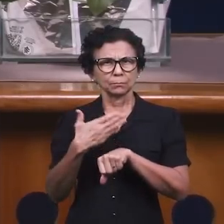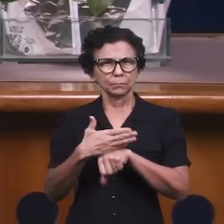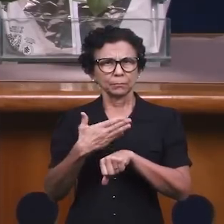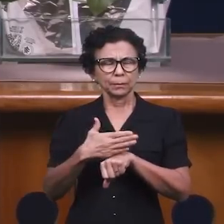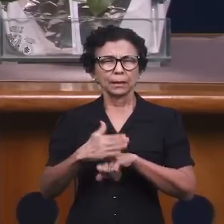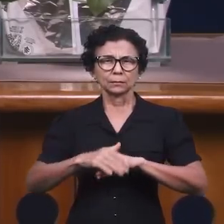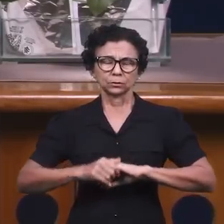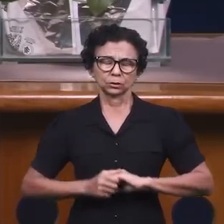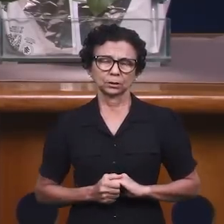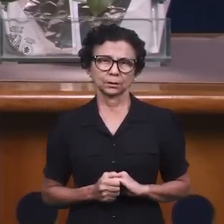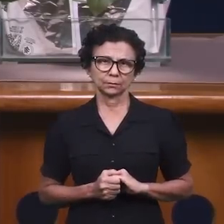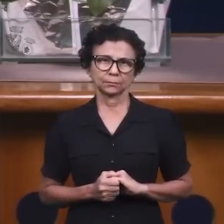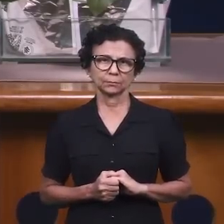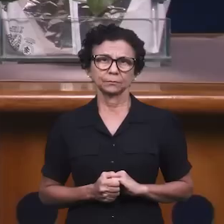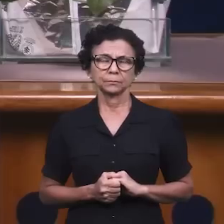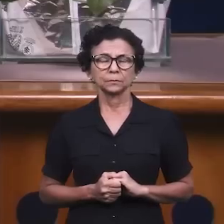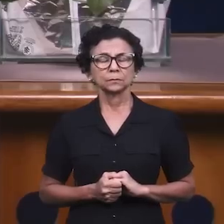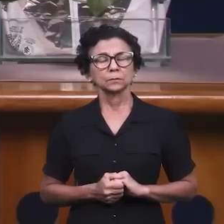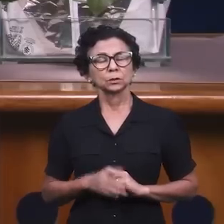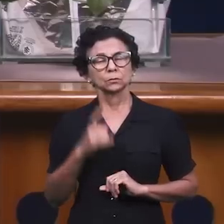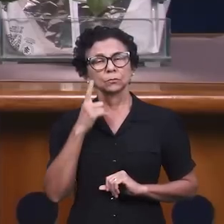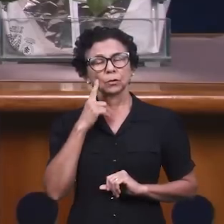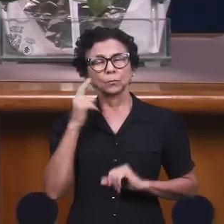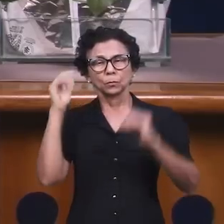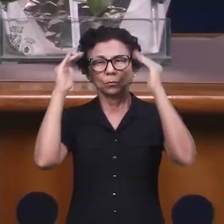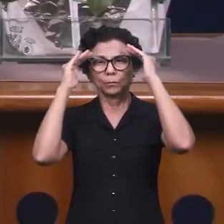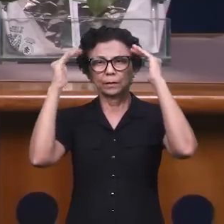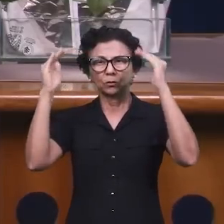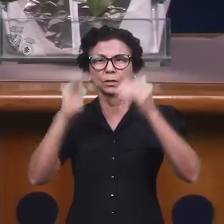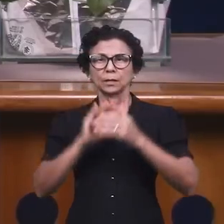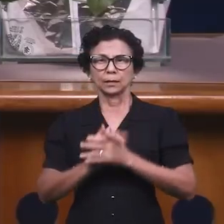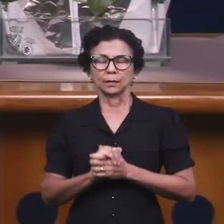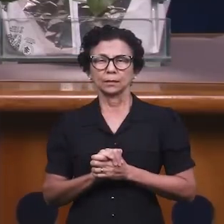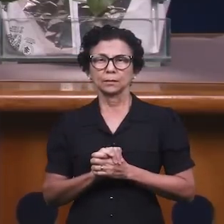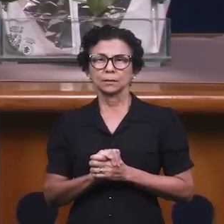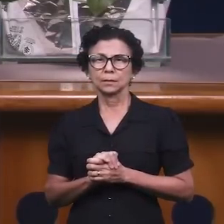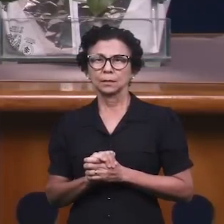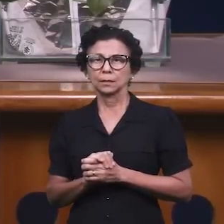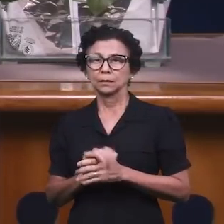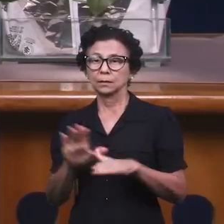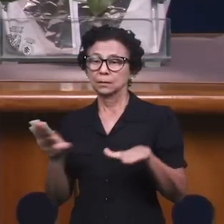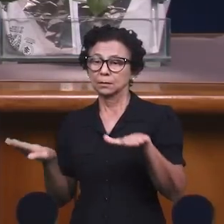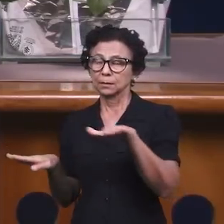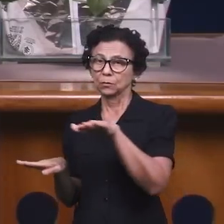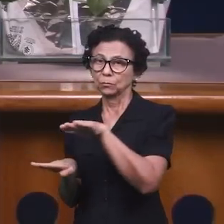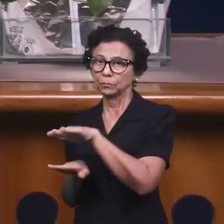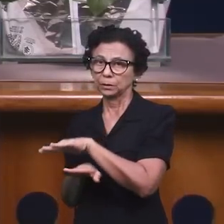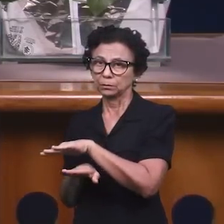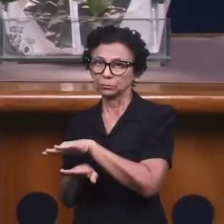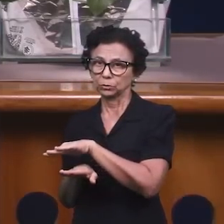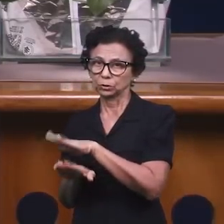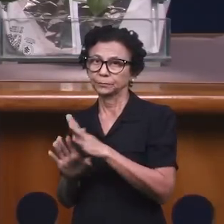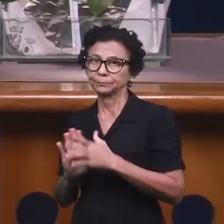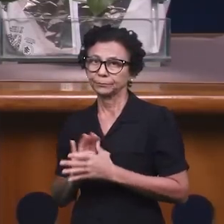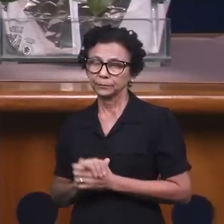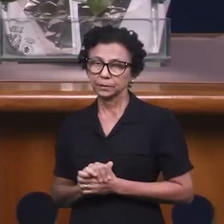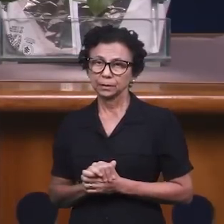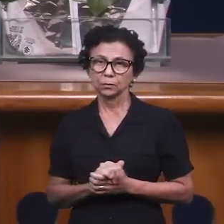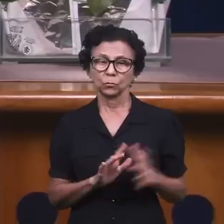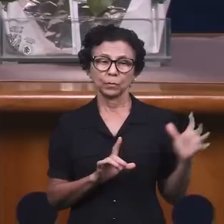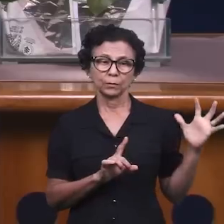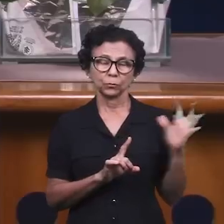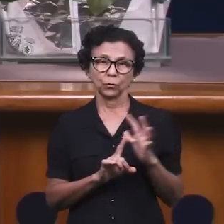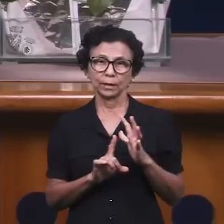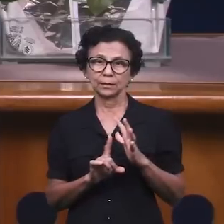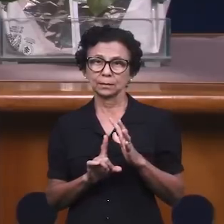a obediência e a humildade, em contraste com os rituais que limitam a ação de Deus. Então